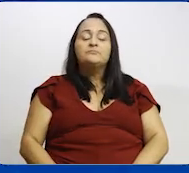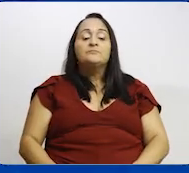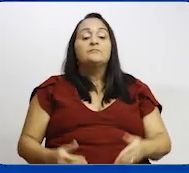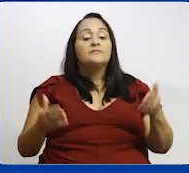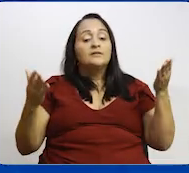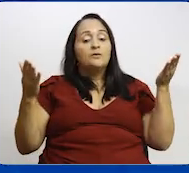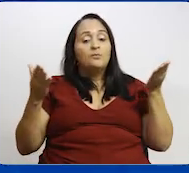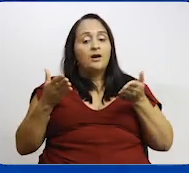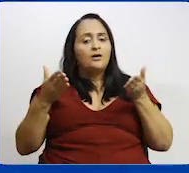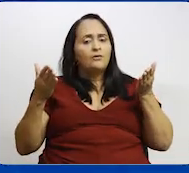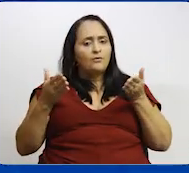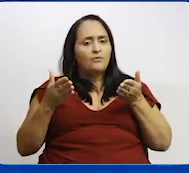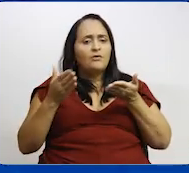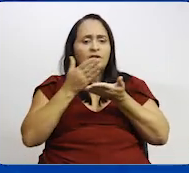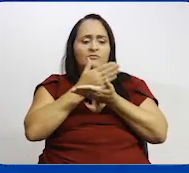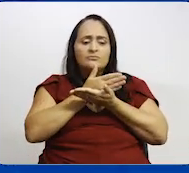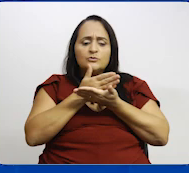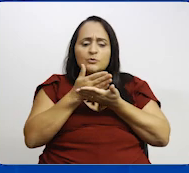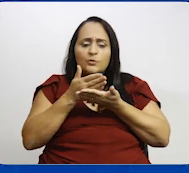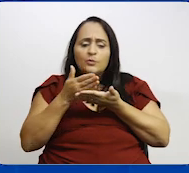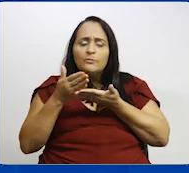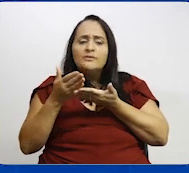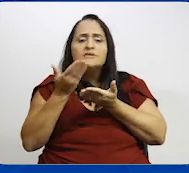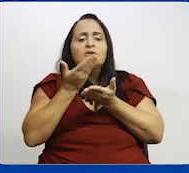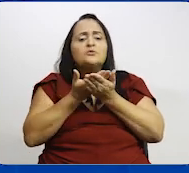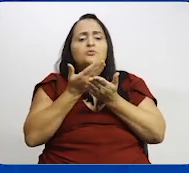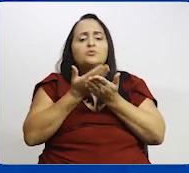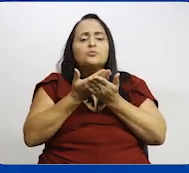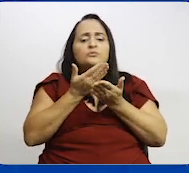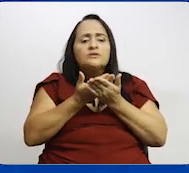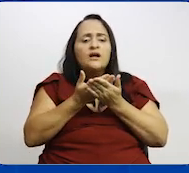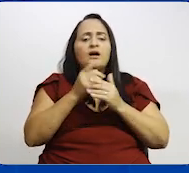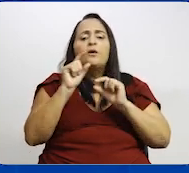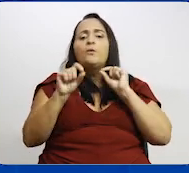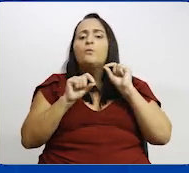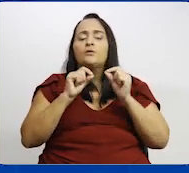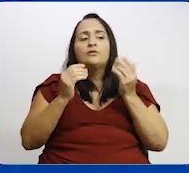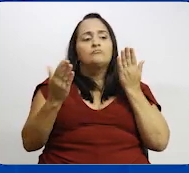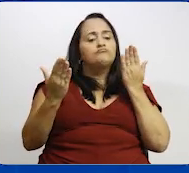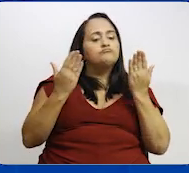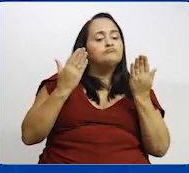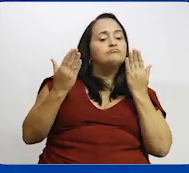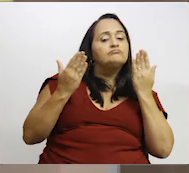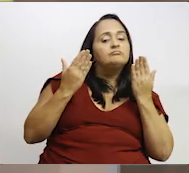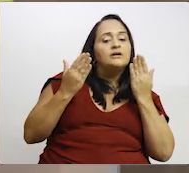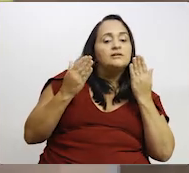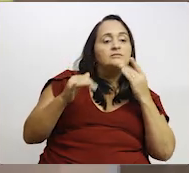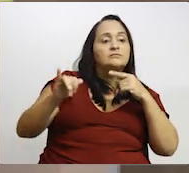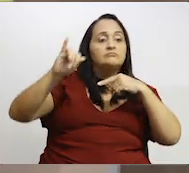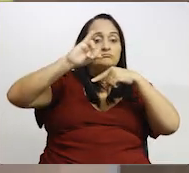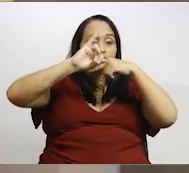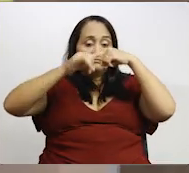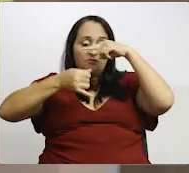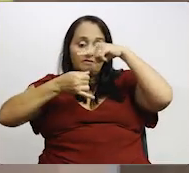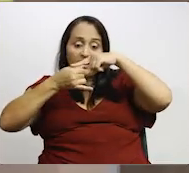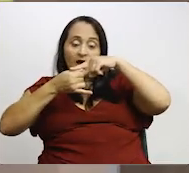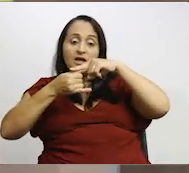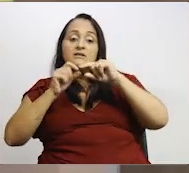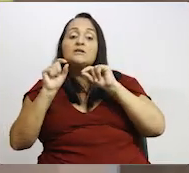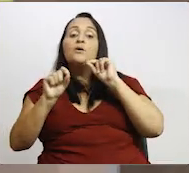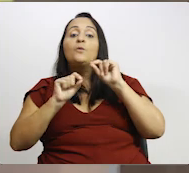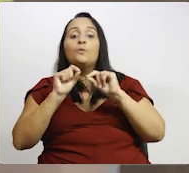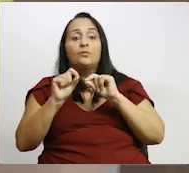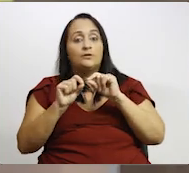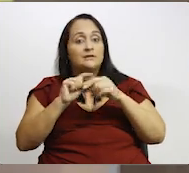Nós começamos agora a nossa sequência didática, a comparação de frações do 5º ano. E a sequência ela é composta